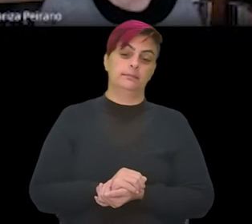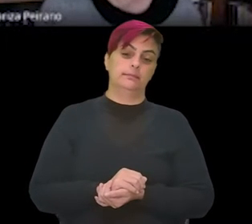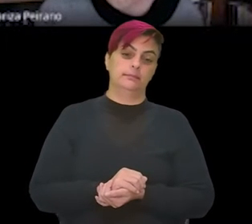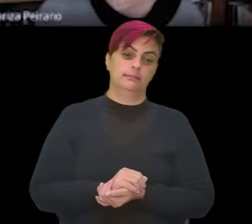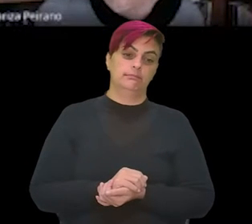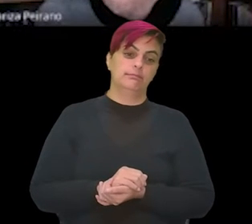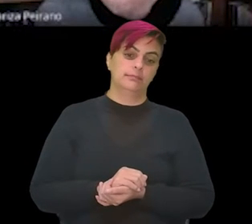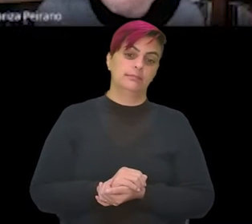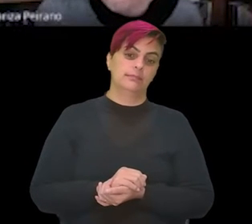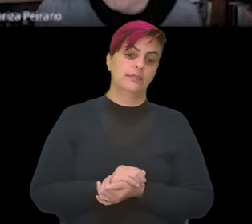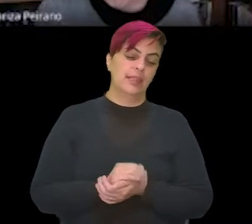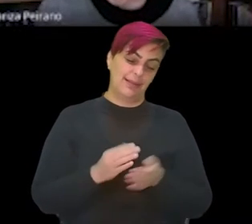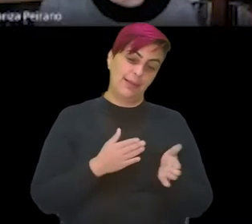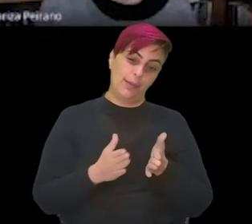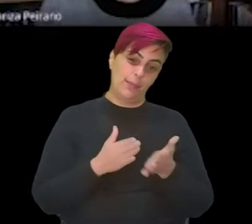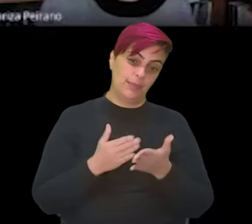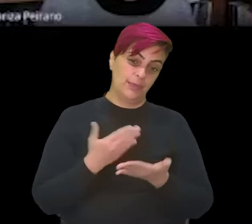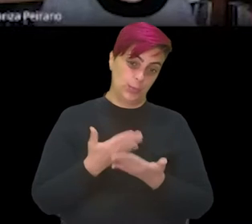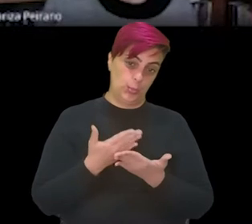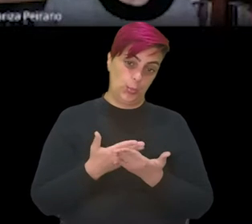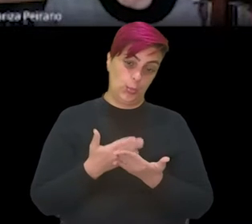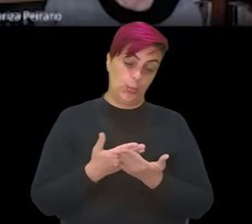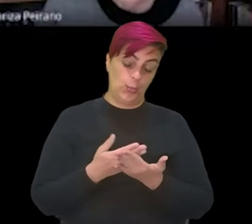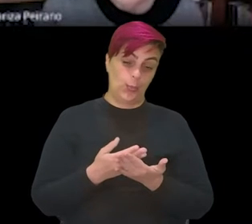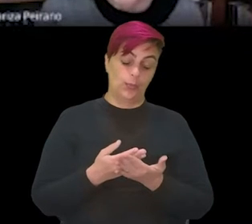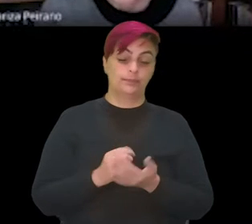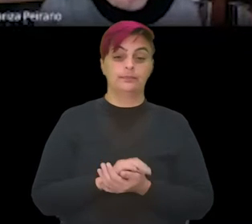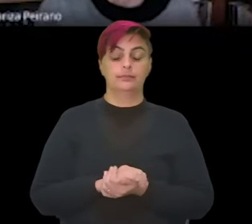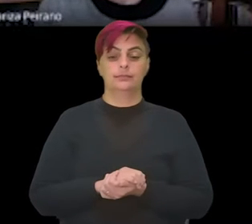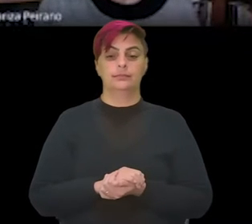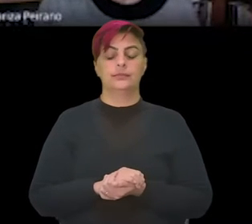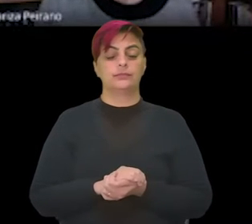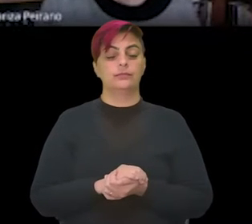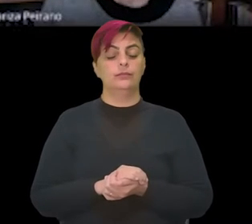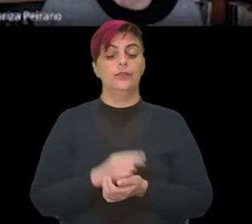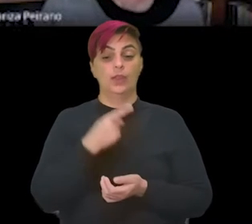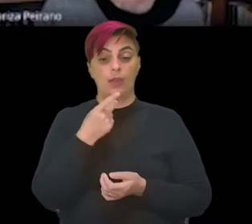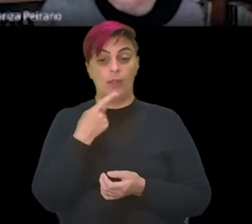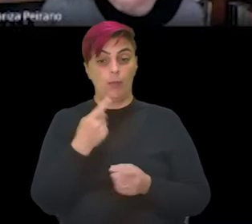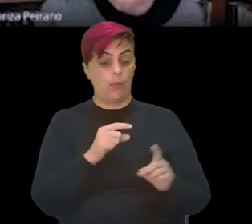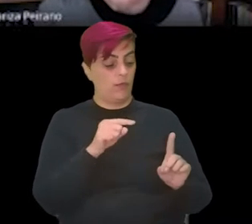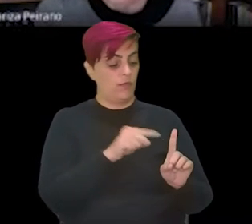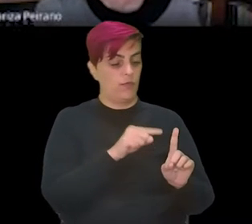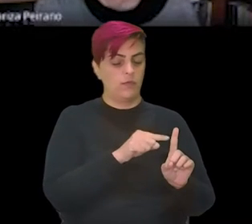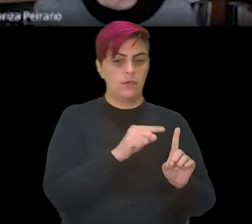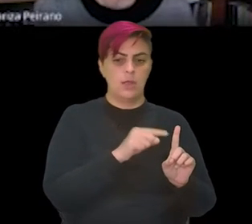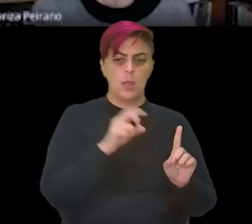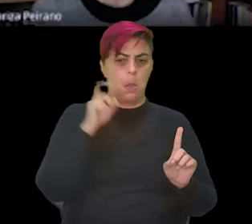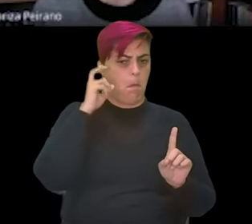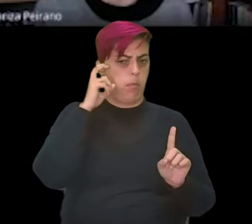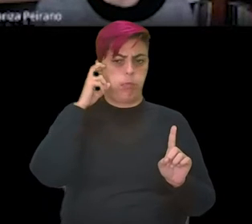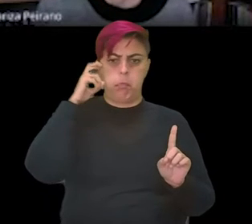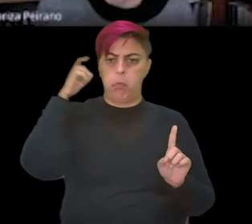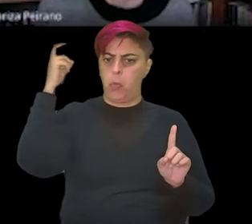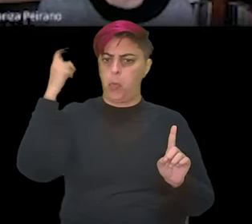dos seus tempos com Malinowski, e ele diz o seguinte: que Malinowski era um gênio